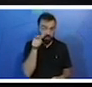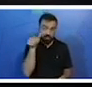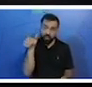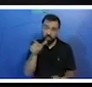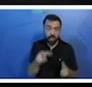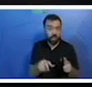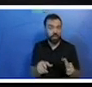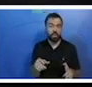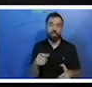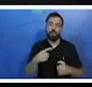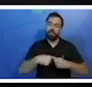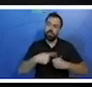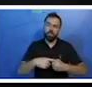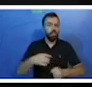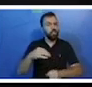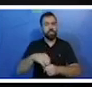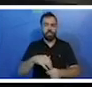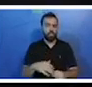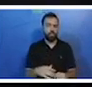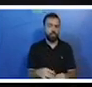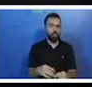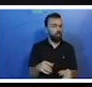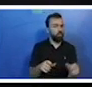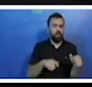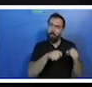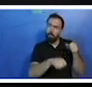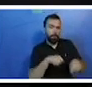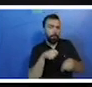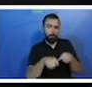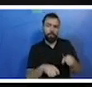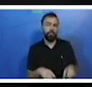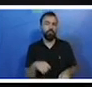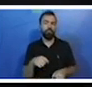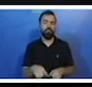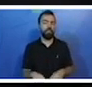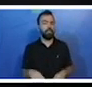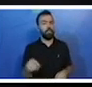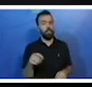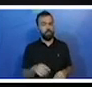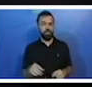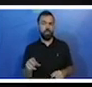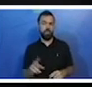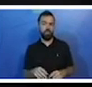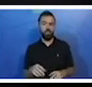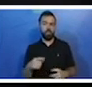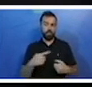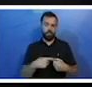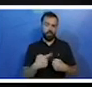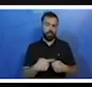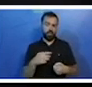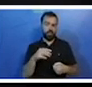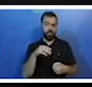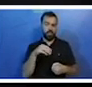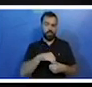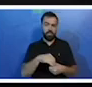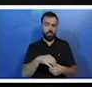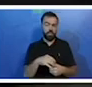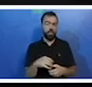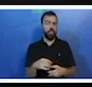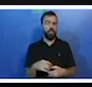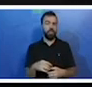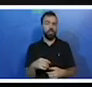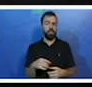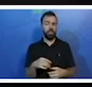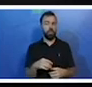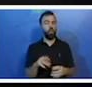pessoas praticando esse tipo de atividade, né? E elas gostam de praticar tanto na zona urbana como na zona rural também para sentir esse contato com a natureza.